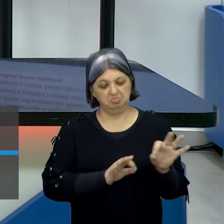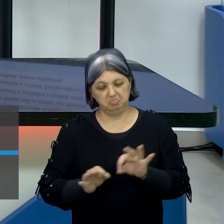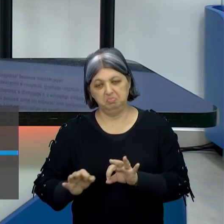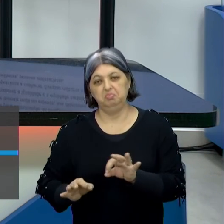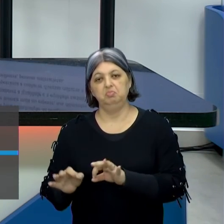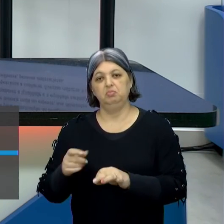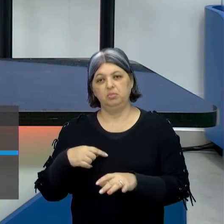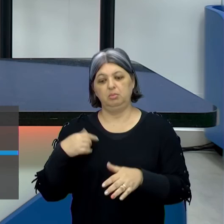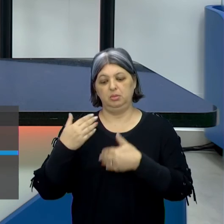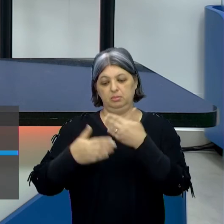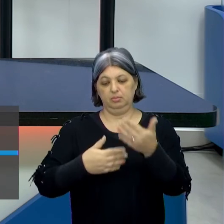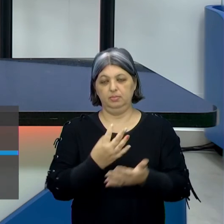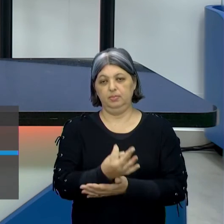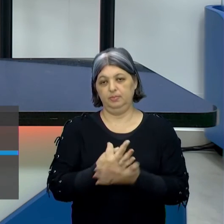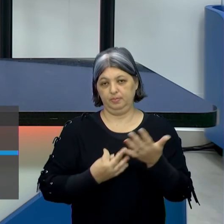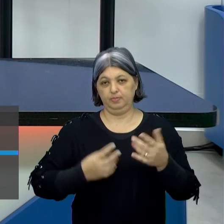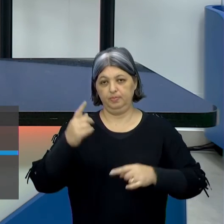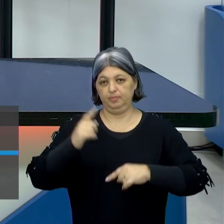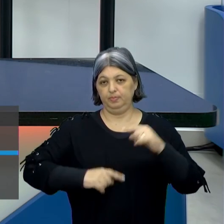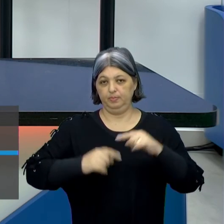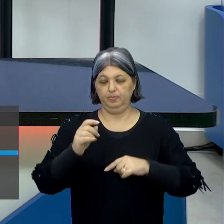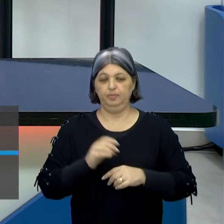esse texto e esse material.